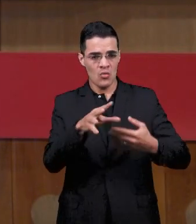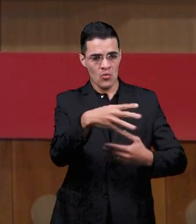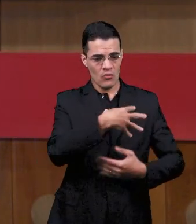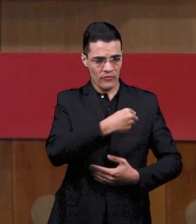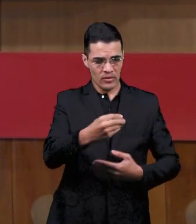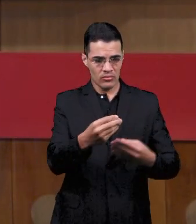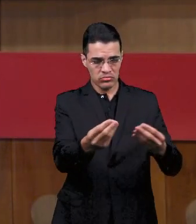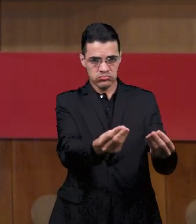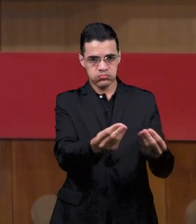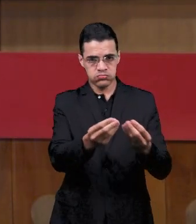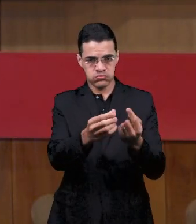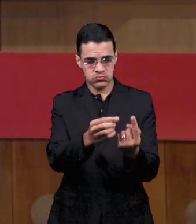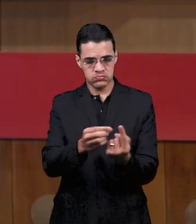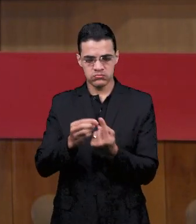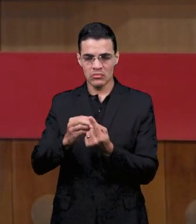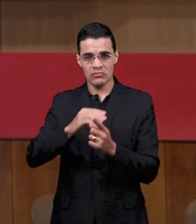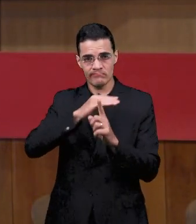ouvindo.